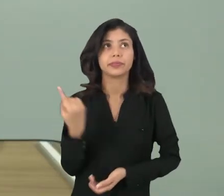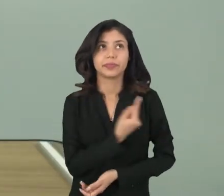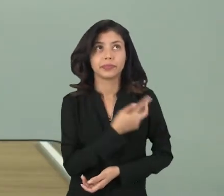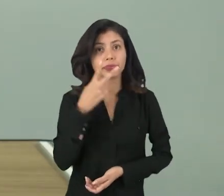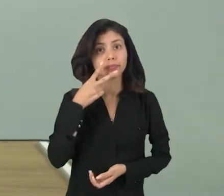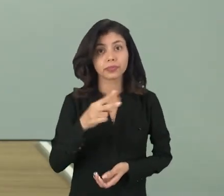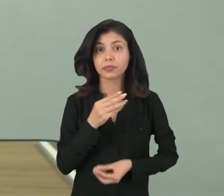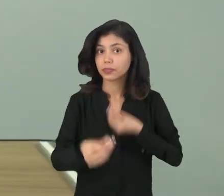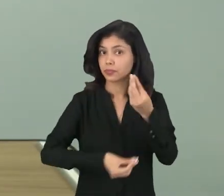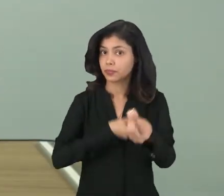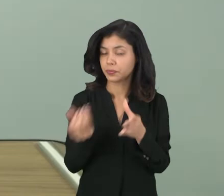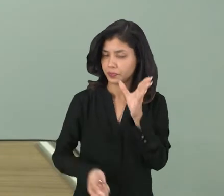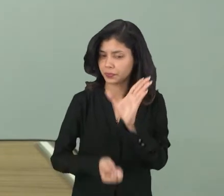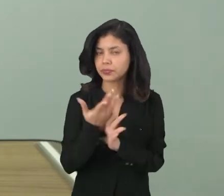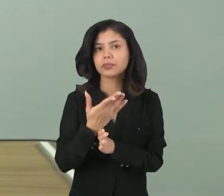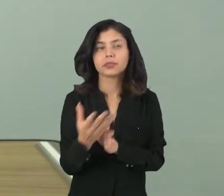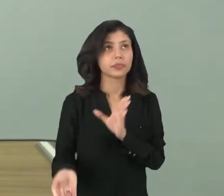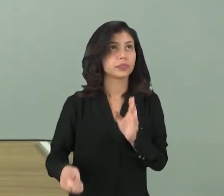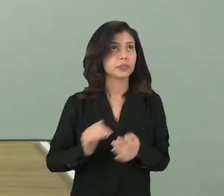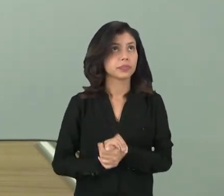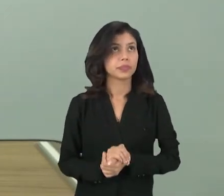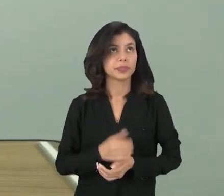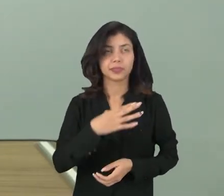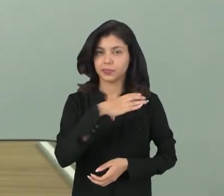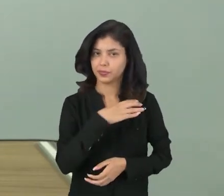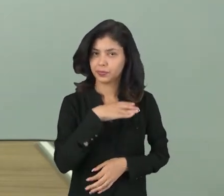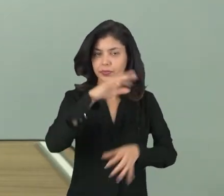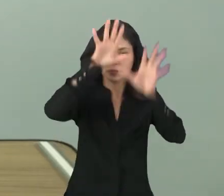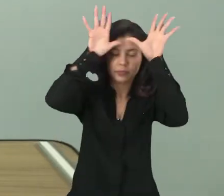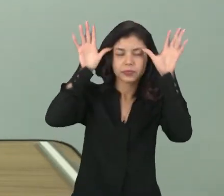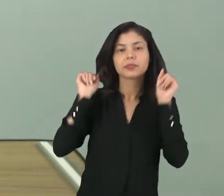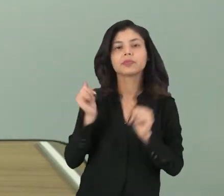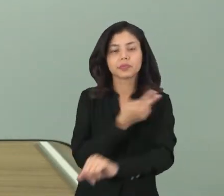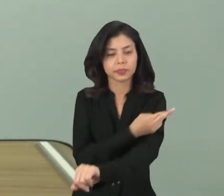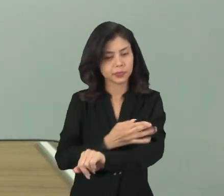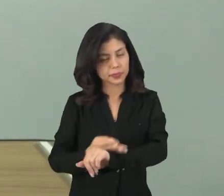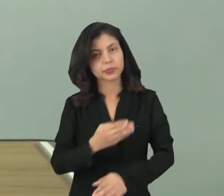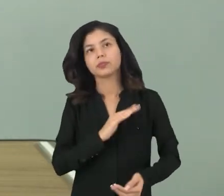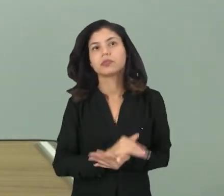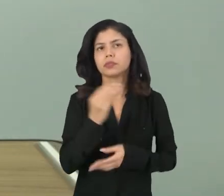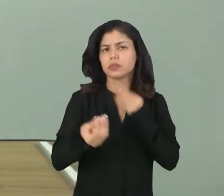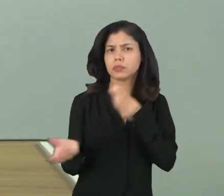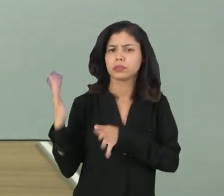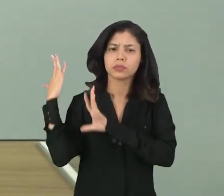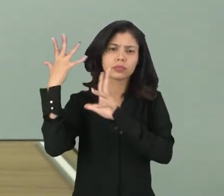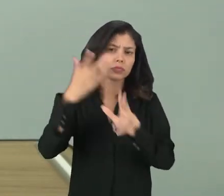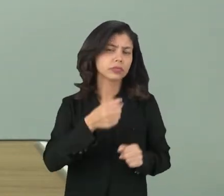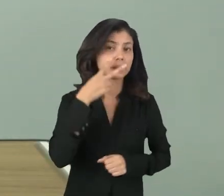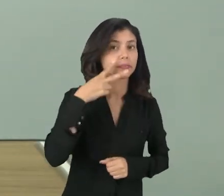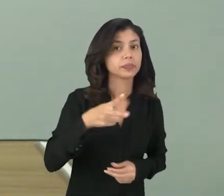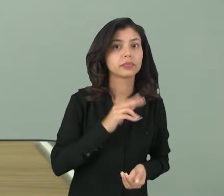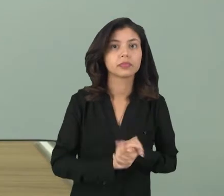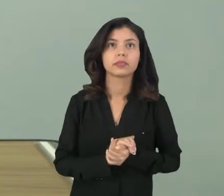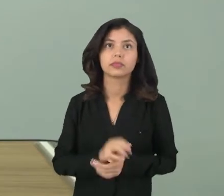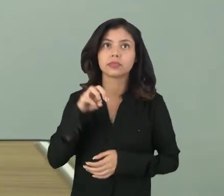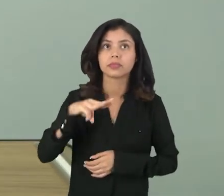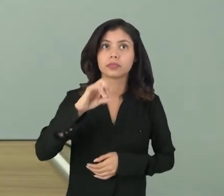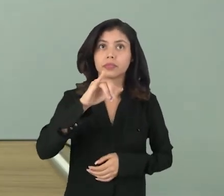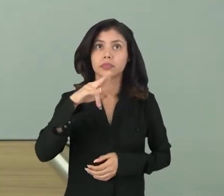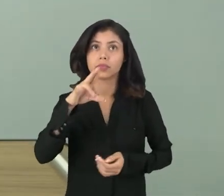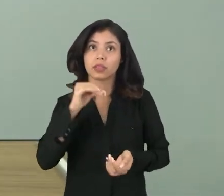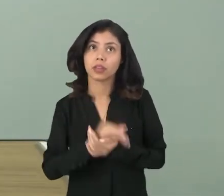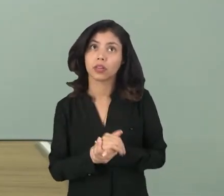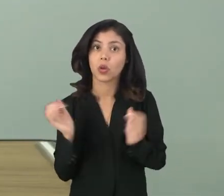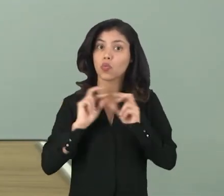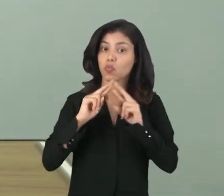estamos vendo como se deu a formação da cidade de Rio Branco, não é mesmo? Então, vamos recapitular? Nós acabamos de ver sobre a miscigenação, que